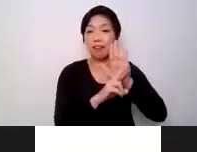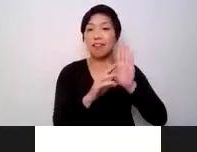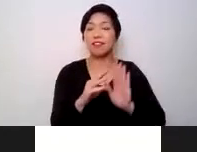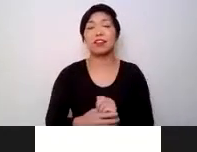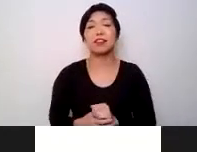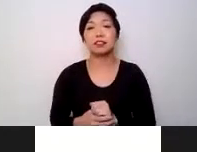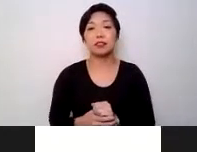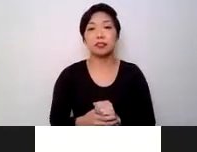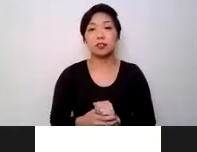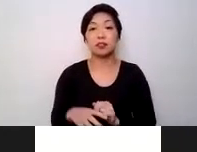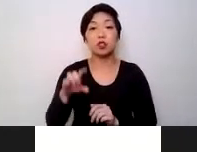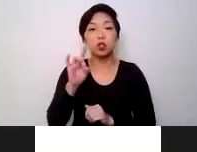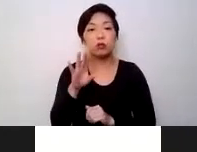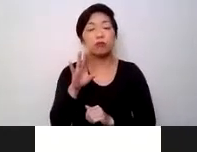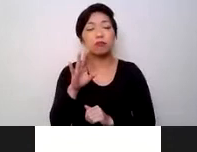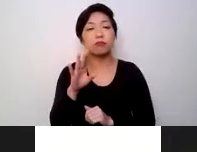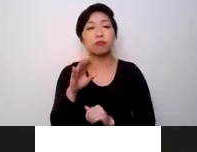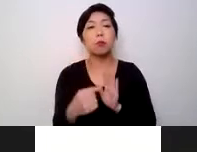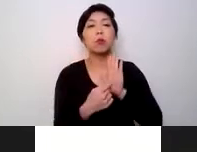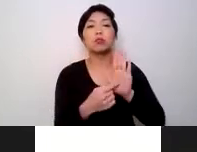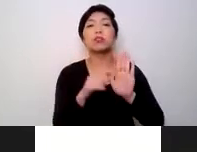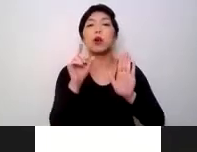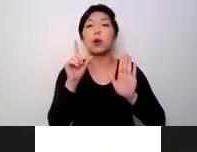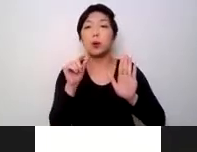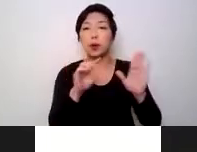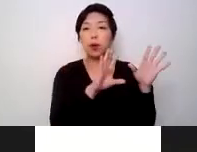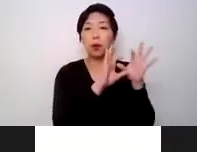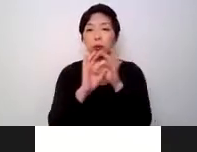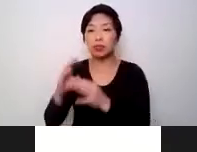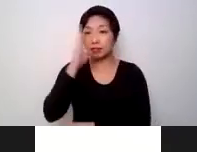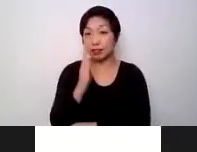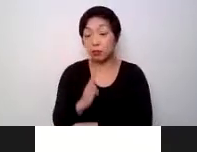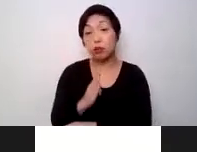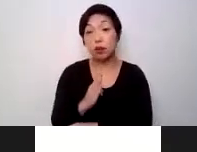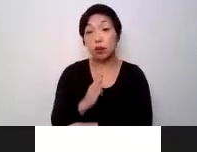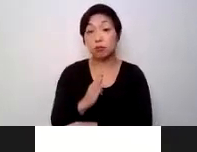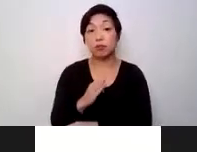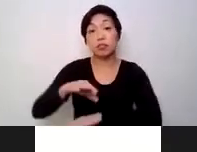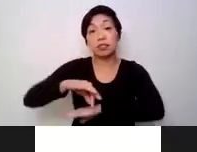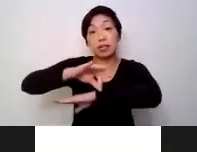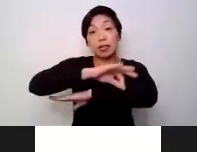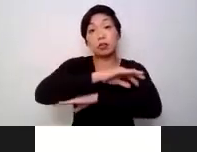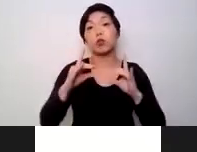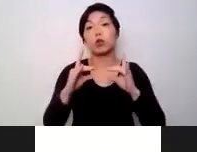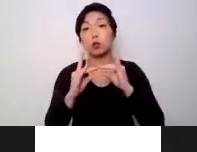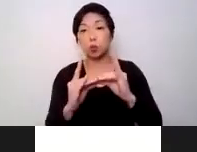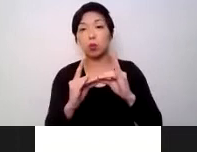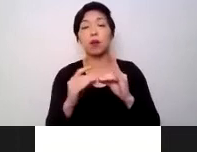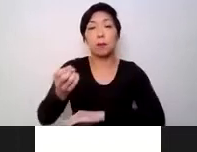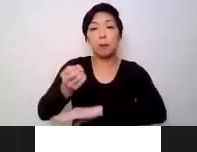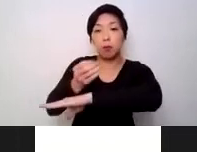gente queria mostrar aqui agora um pouco o contexto nacional da arquitetura tumular moderna com recorte em São Paulo e